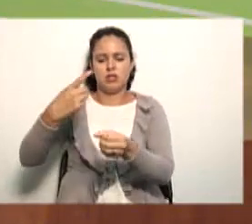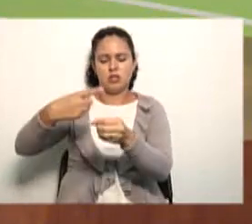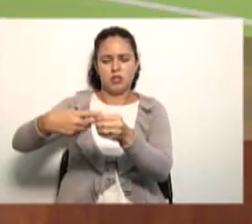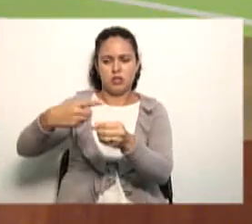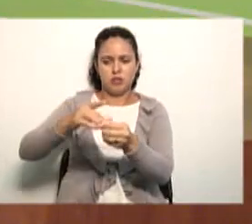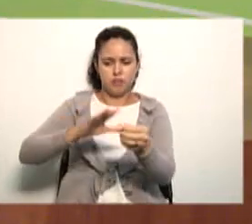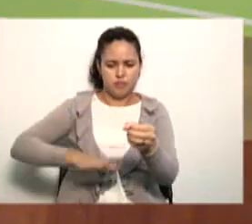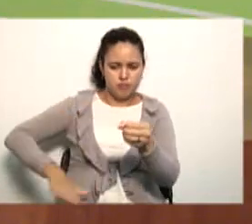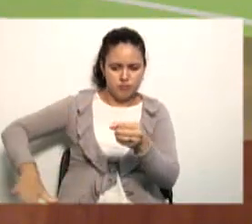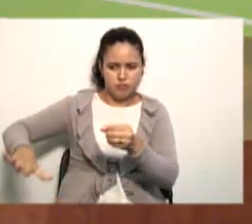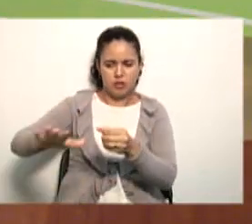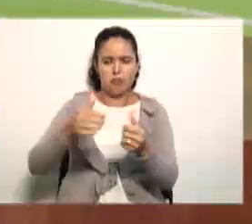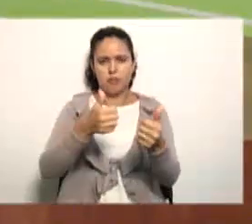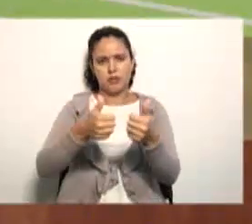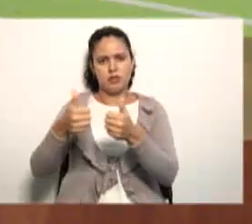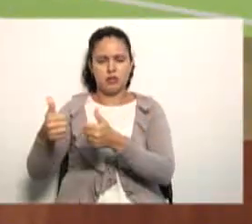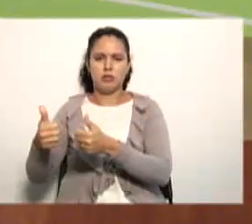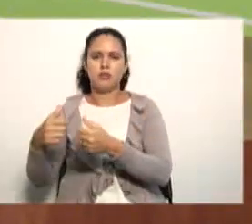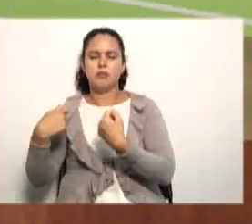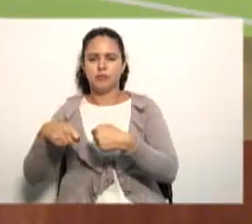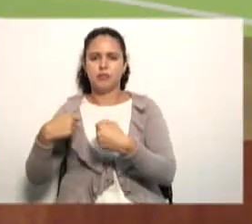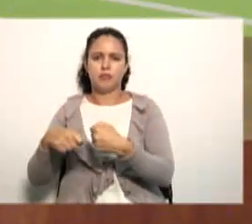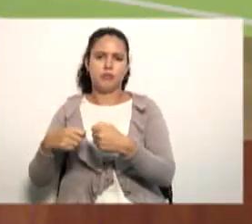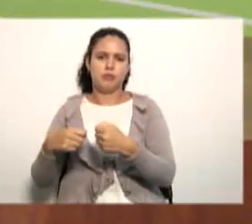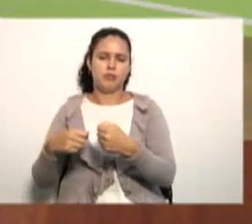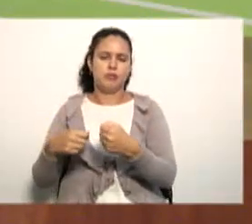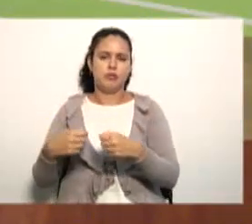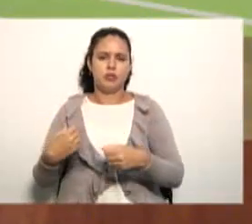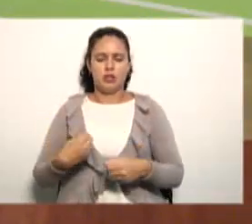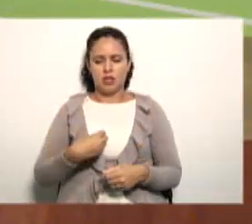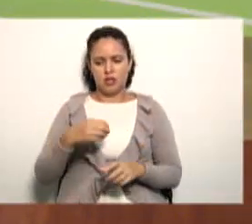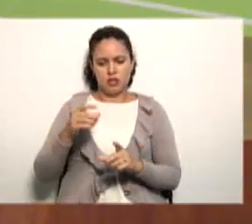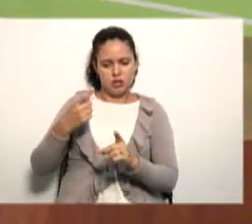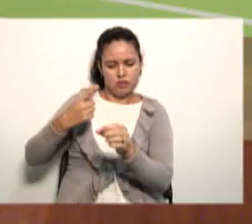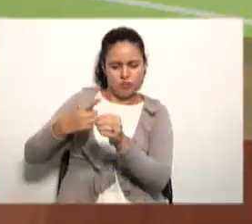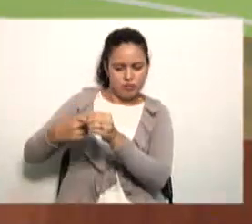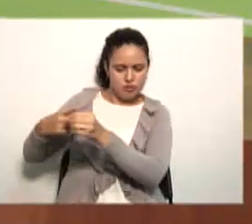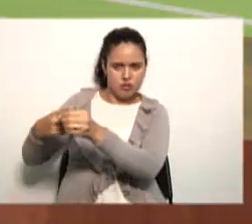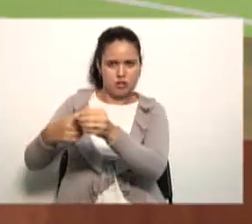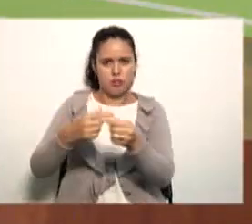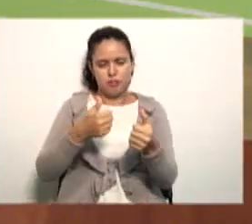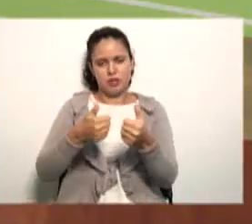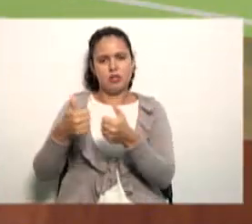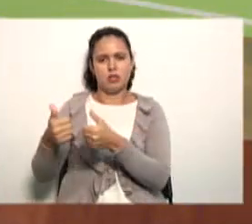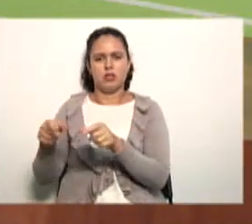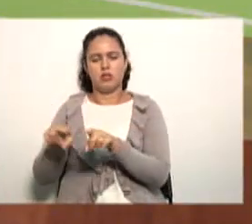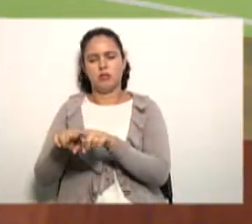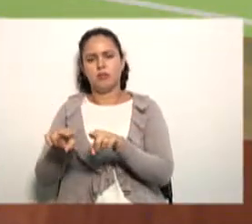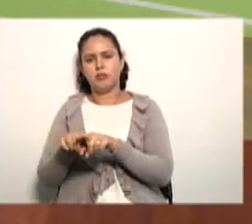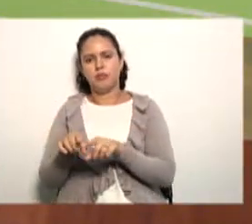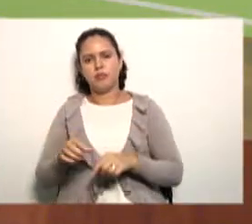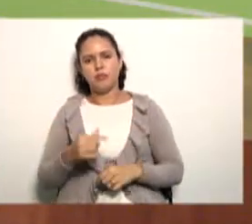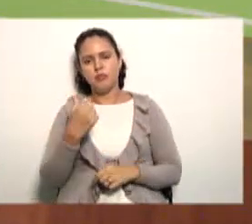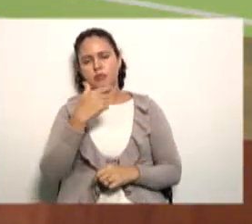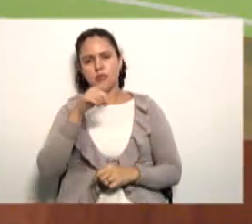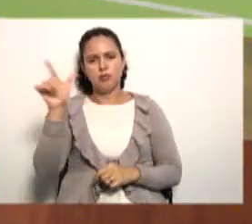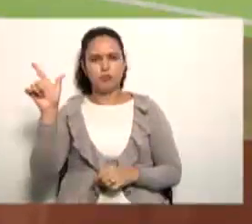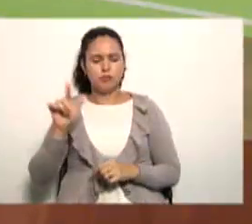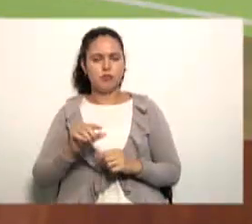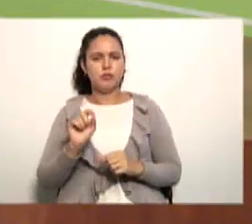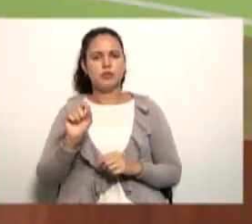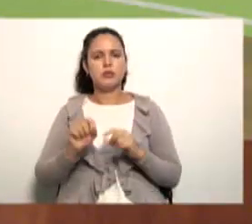social. E isso tem que ser avaliado também. Outra observação em